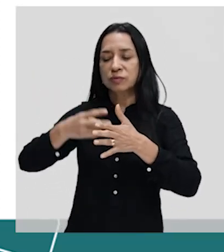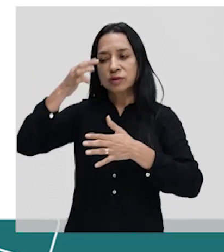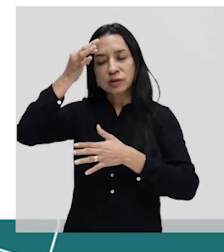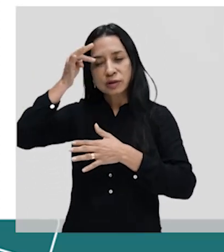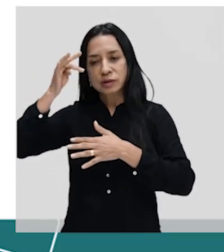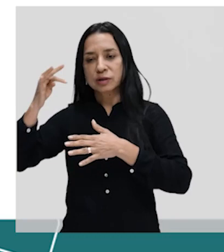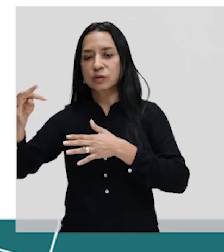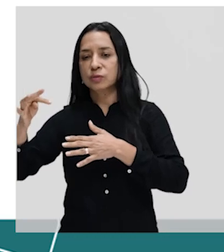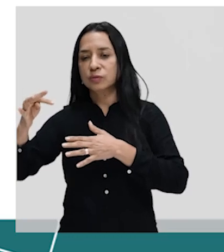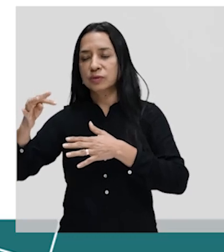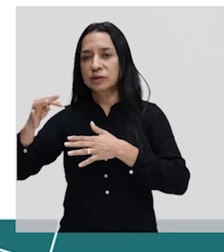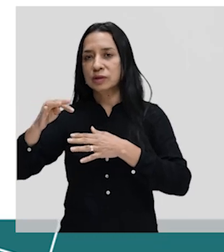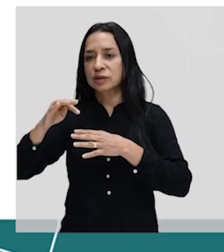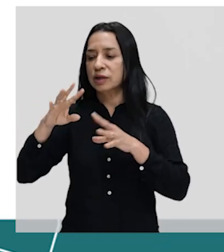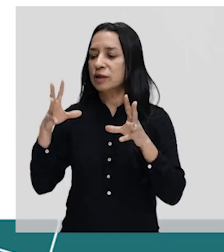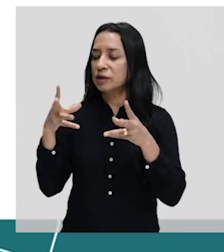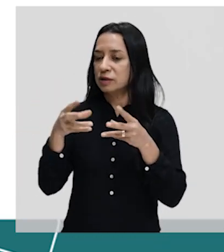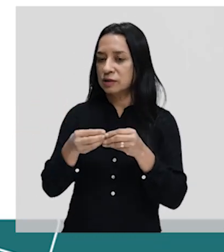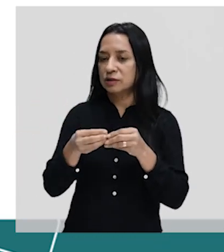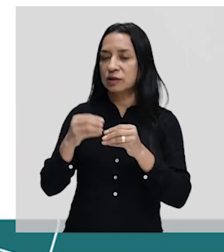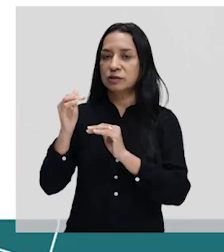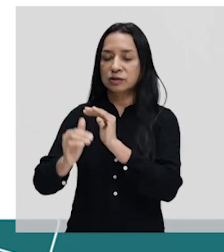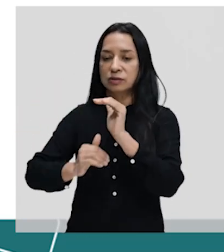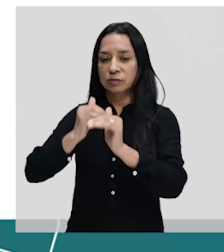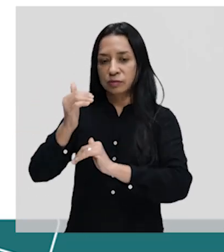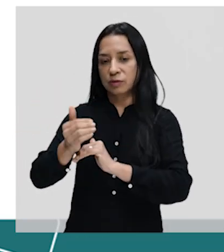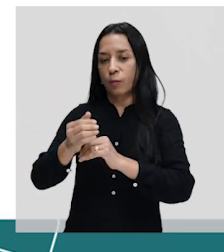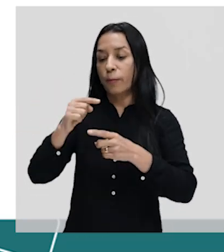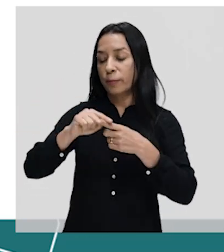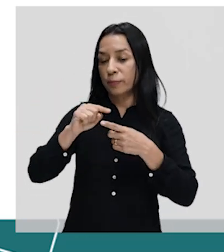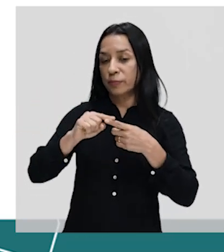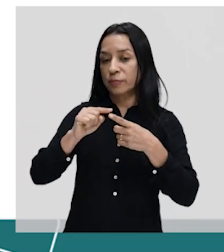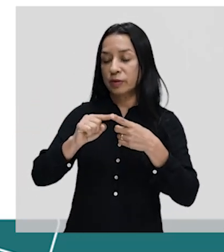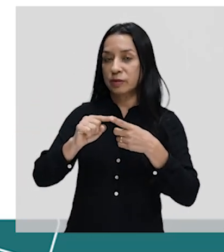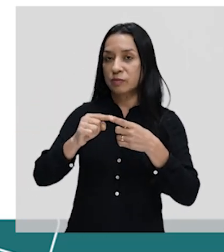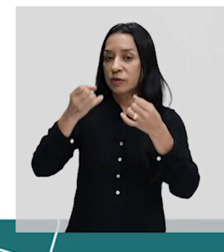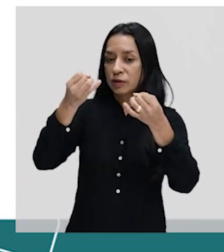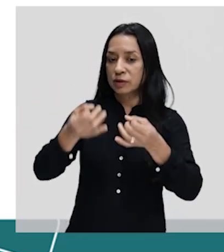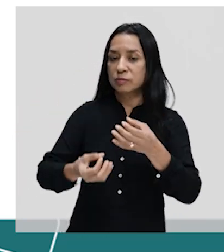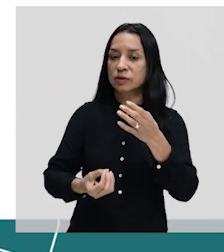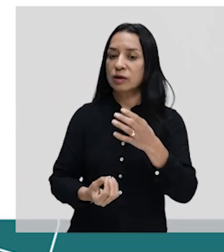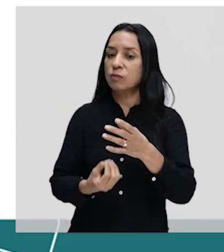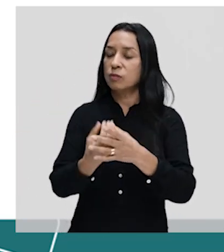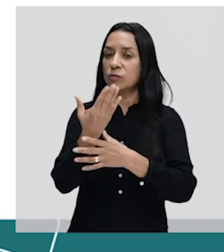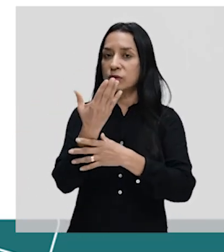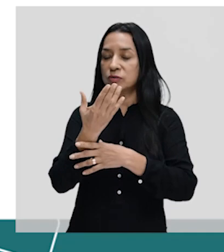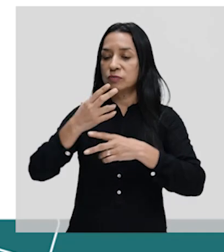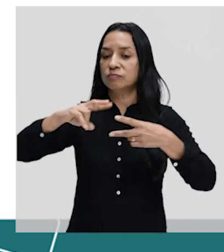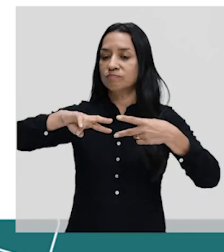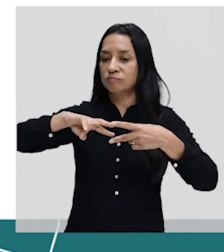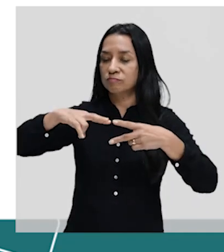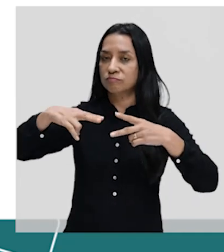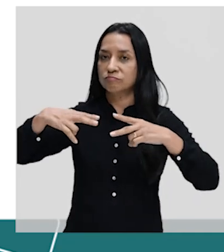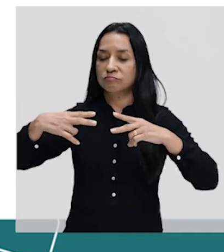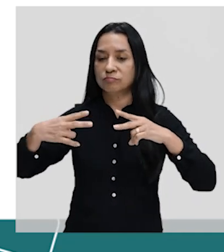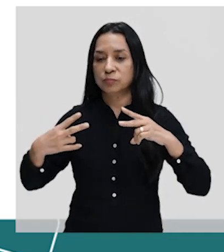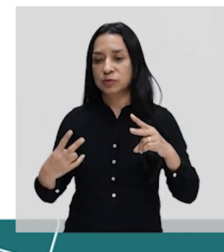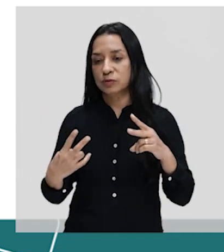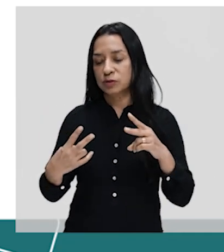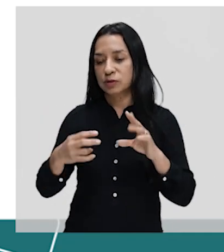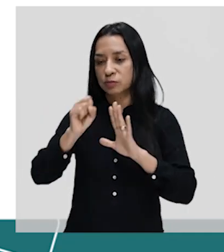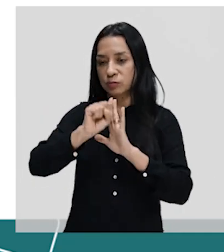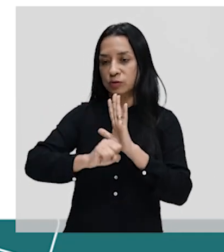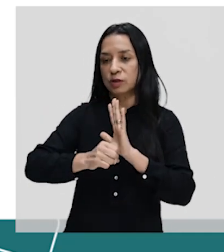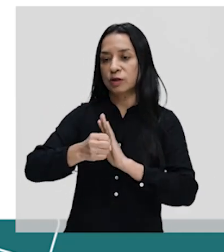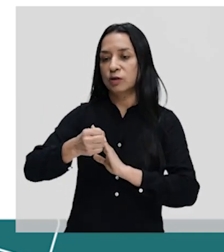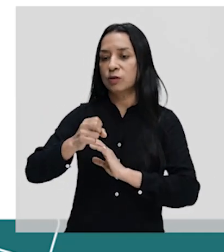A gente vai falar sobre o advento da genética no século XX, que é justamente com o advento da genética do século XX que a gente